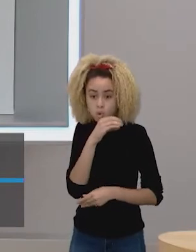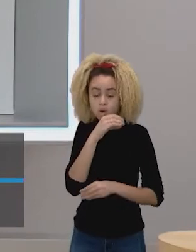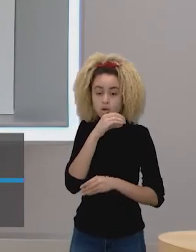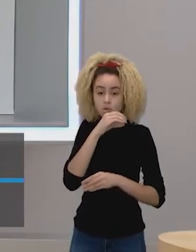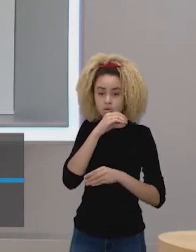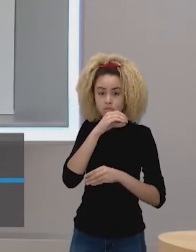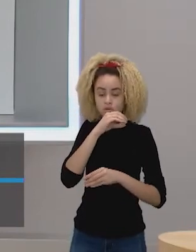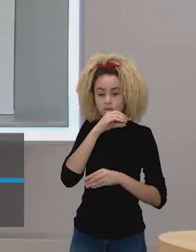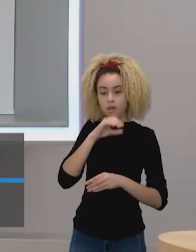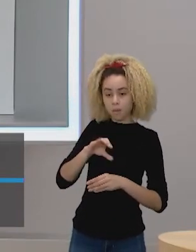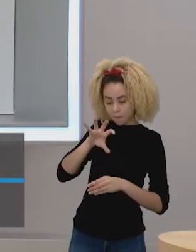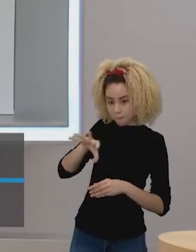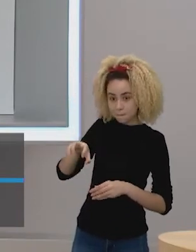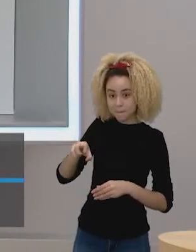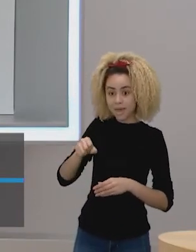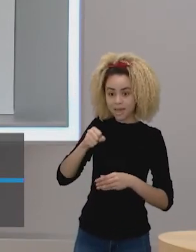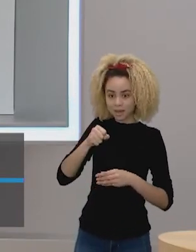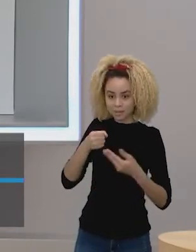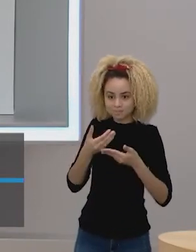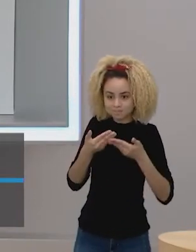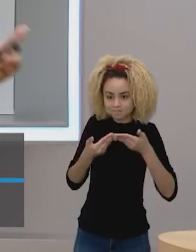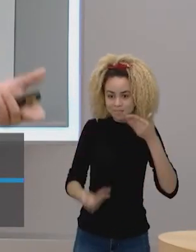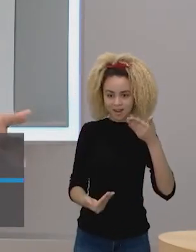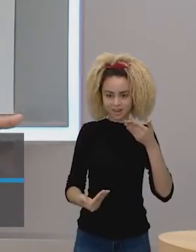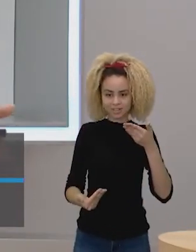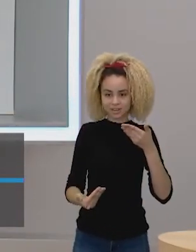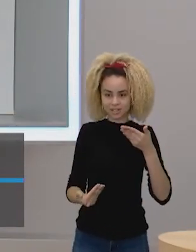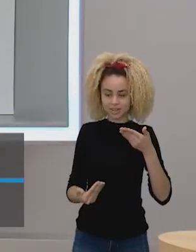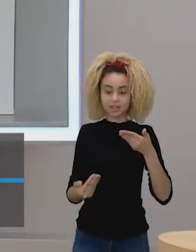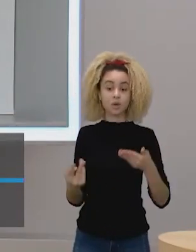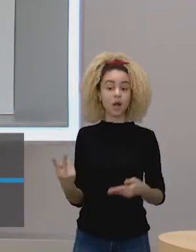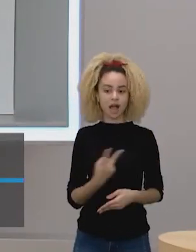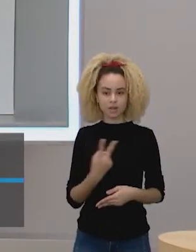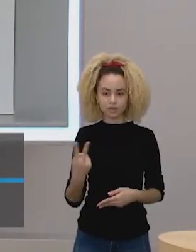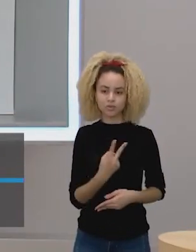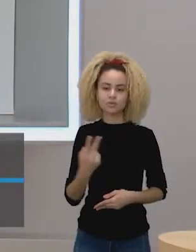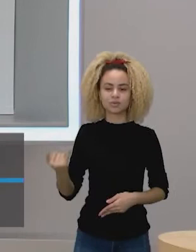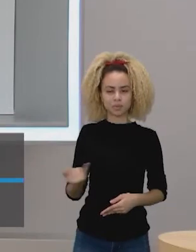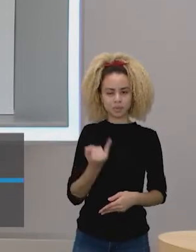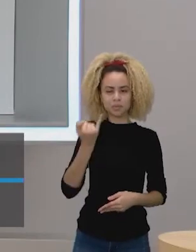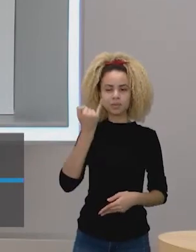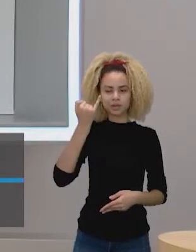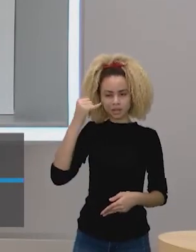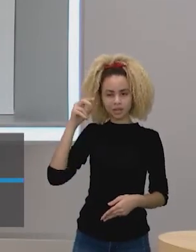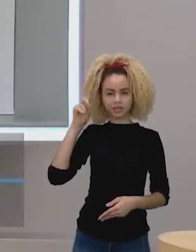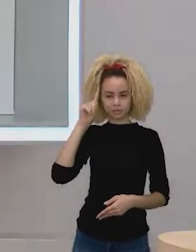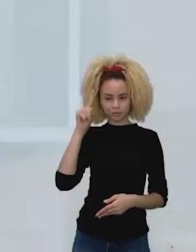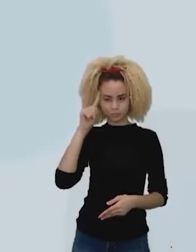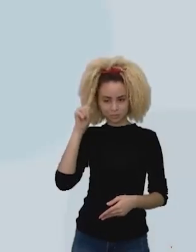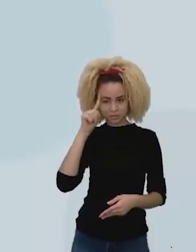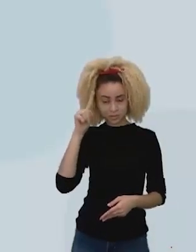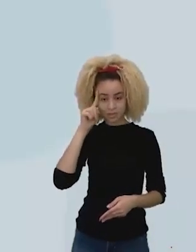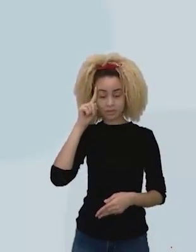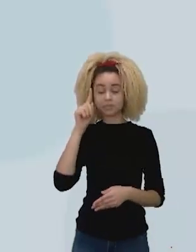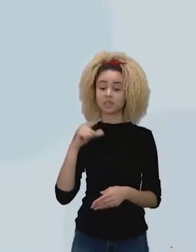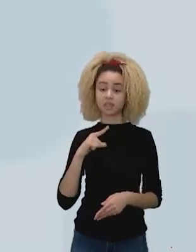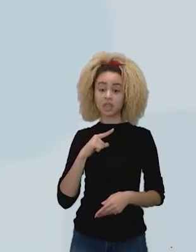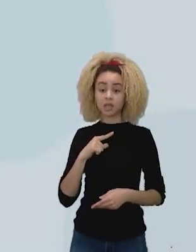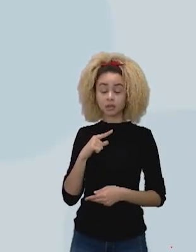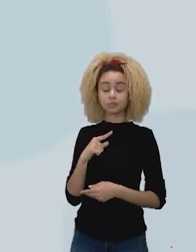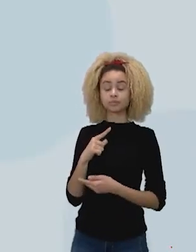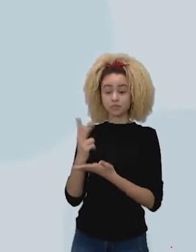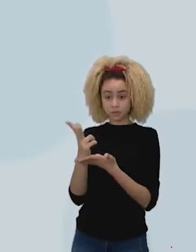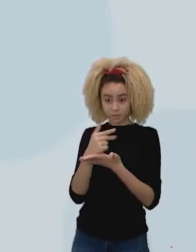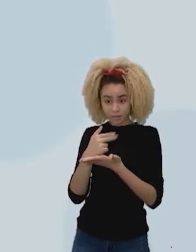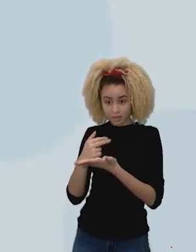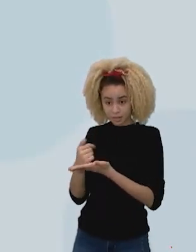eu roubo o calor, a máquina perde calor. As duas máquinas são importantes para o nosso dia a dia. Tem também uma animaçãozinha que eu fiz aí para vocês, para